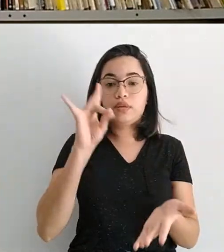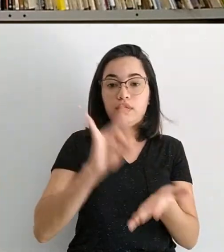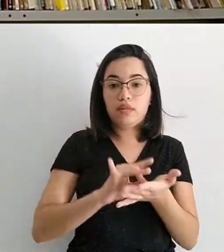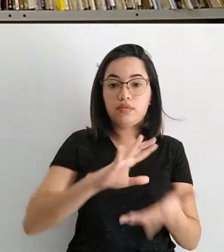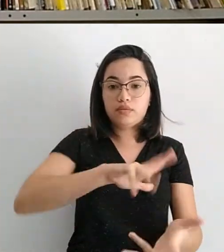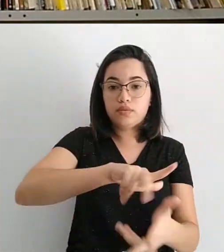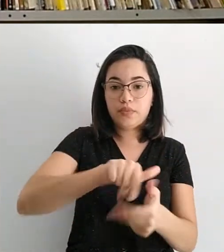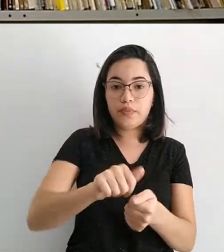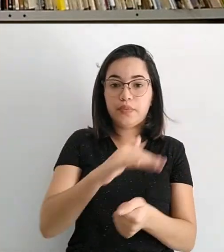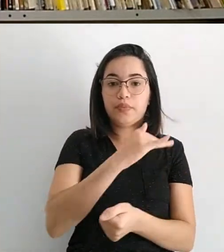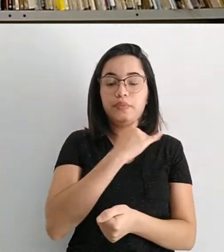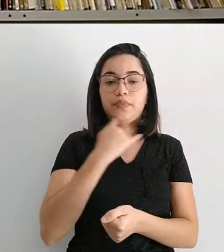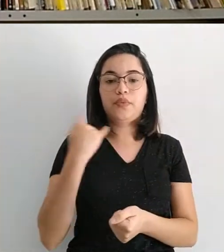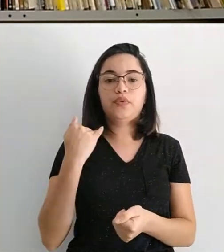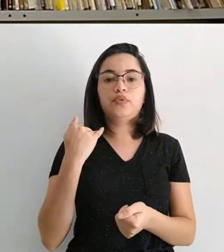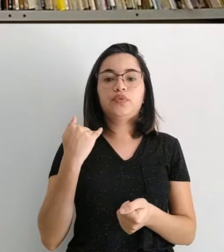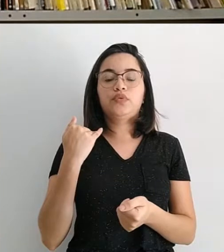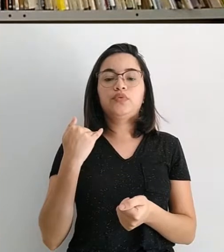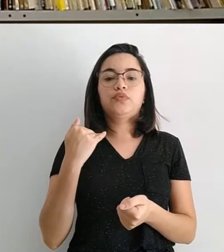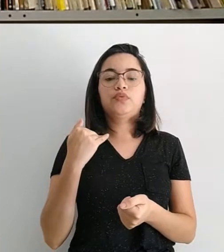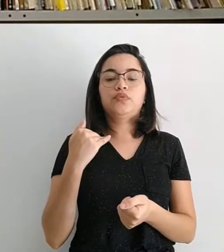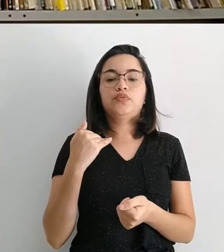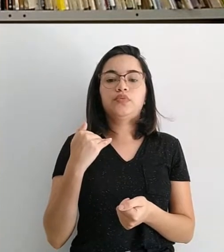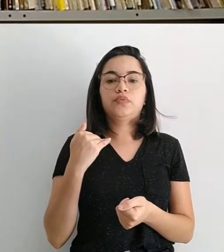realidade, esse mundo dos mortos,